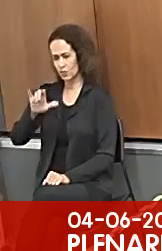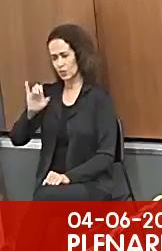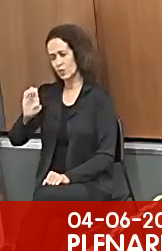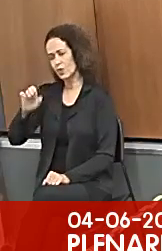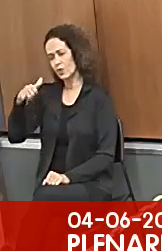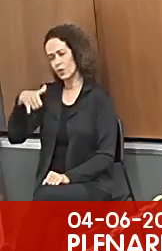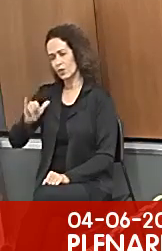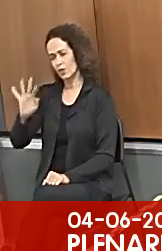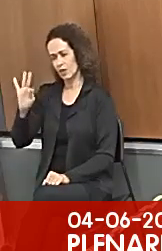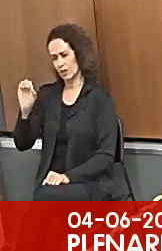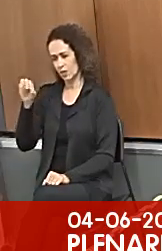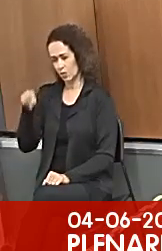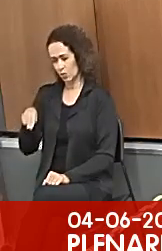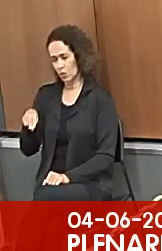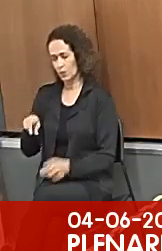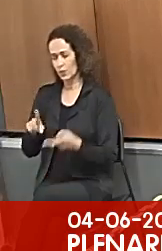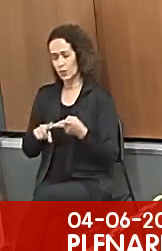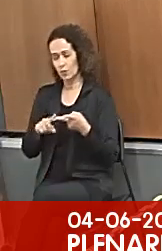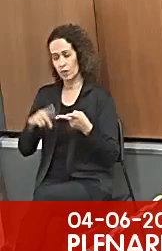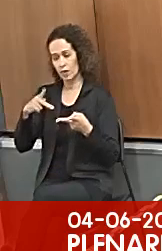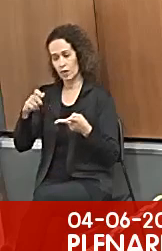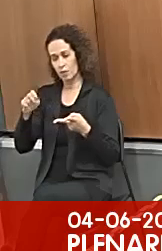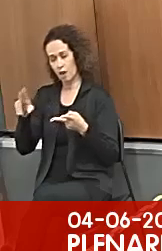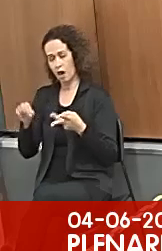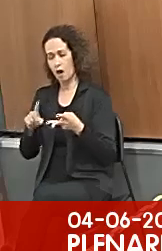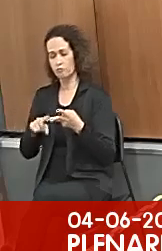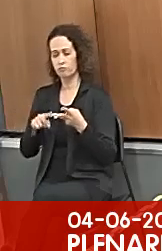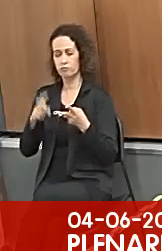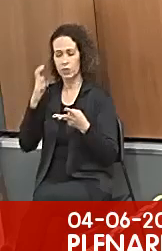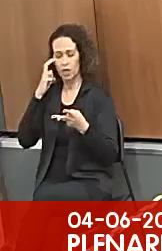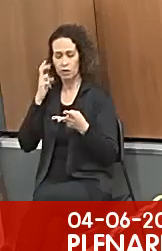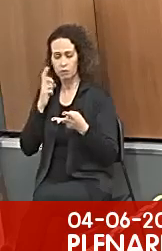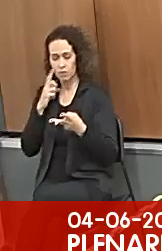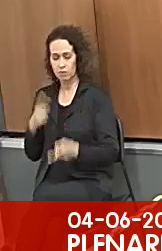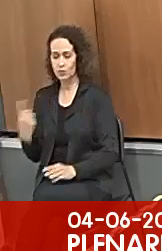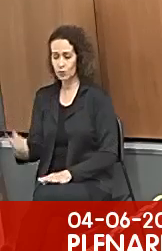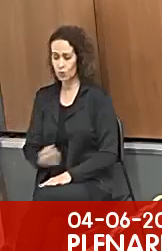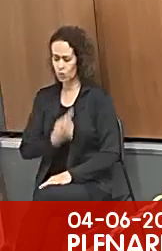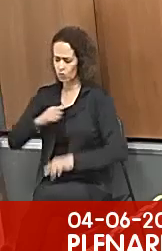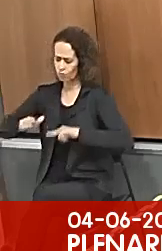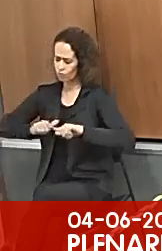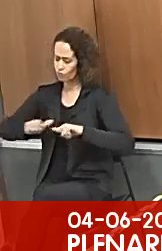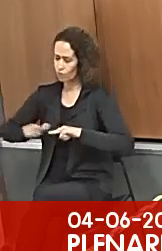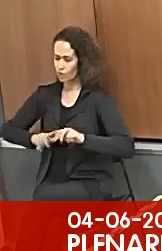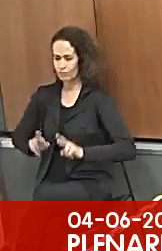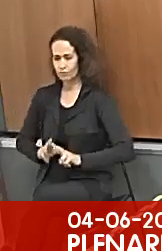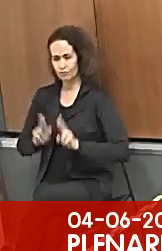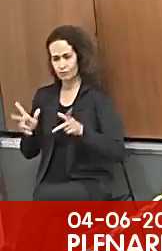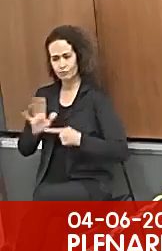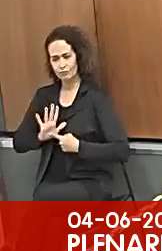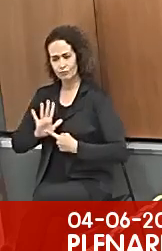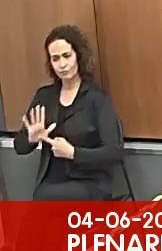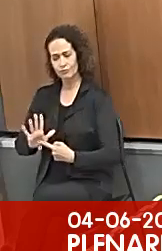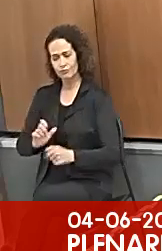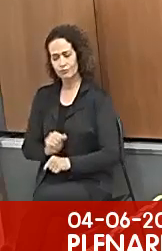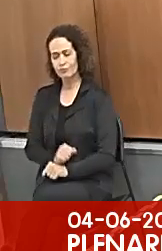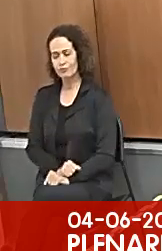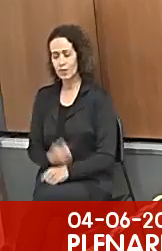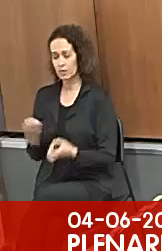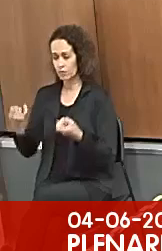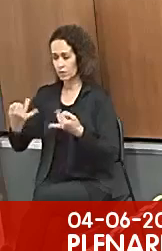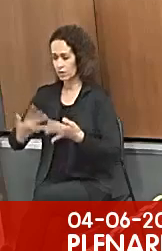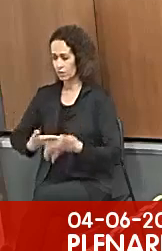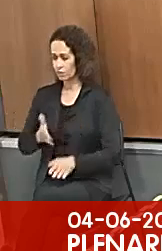Paulo e do Zé Guilherme, nós temos feito um trabalho diferenciado. Justificamos